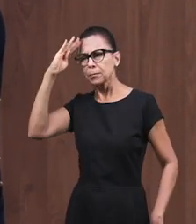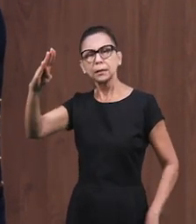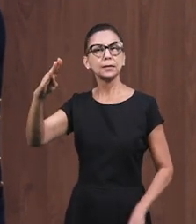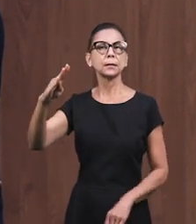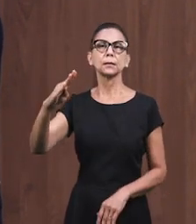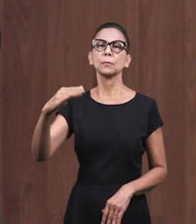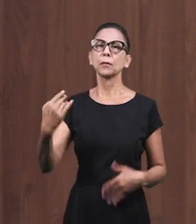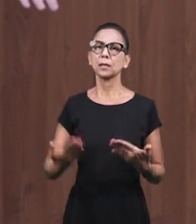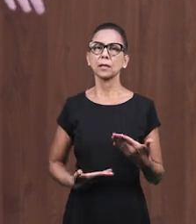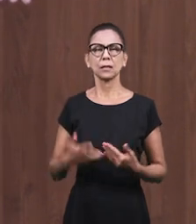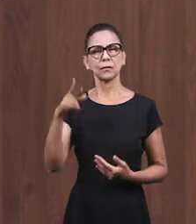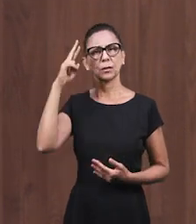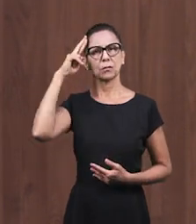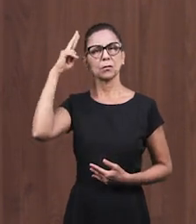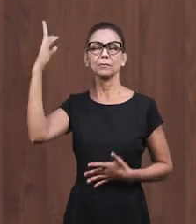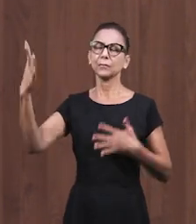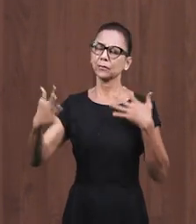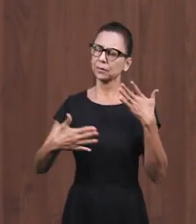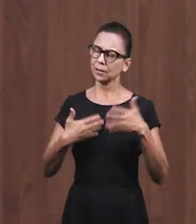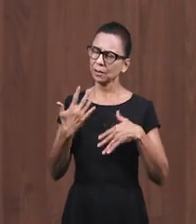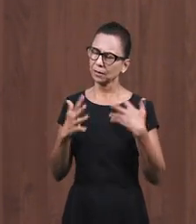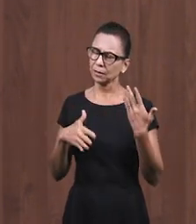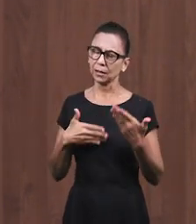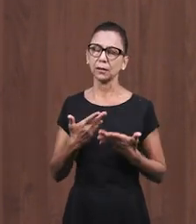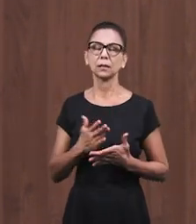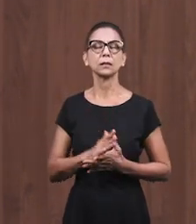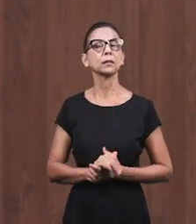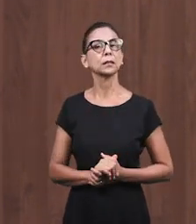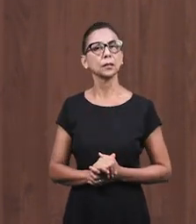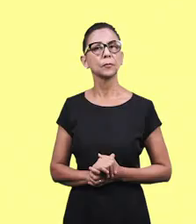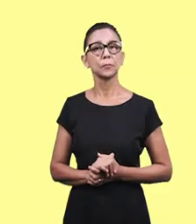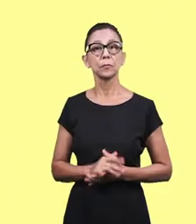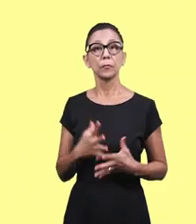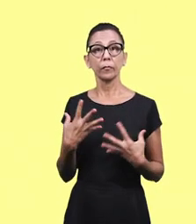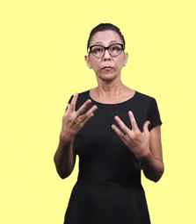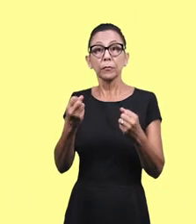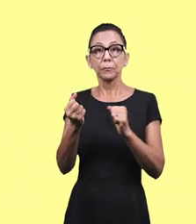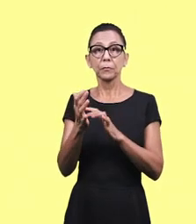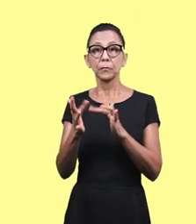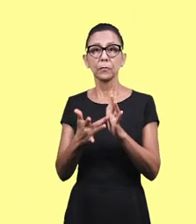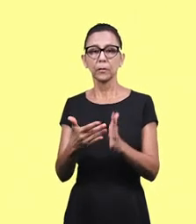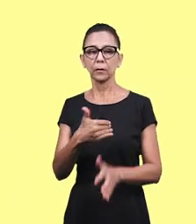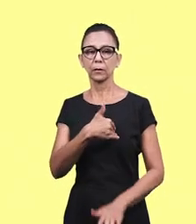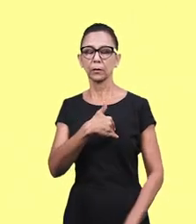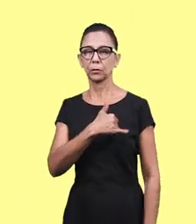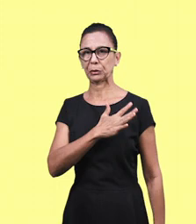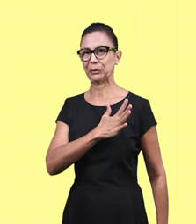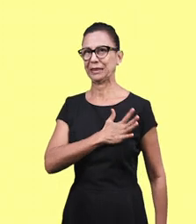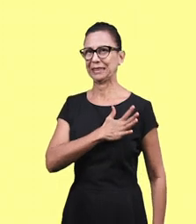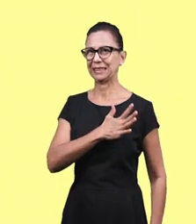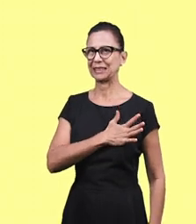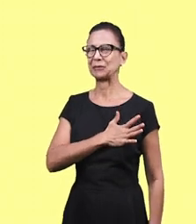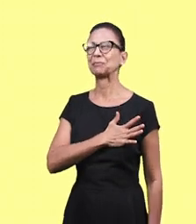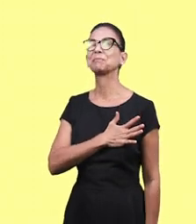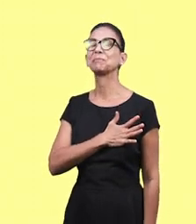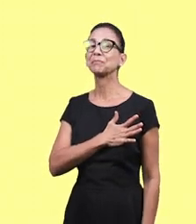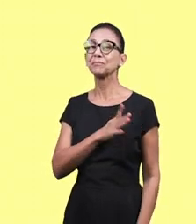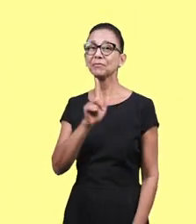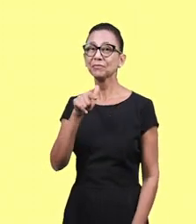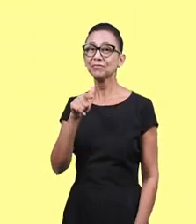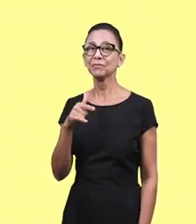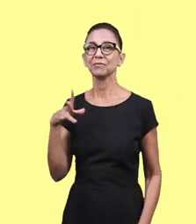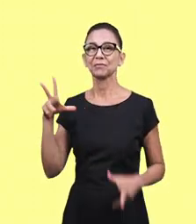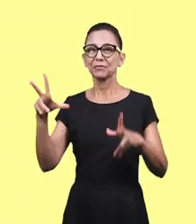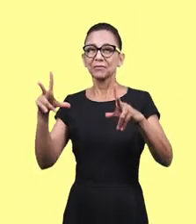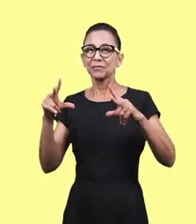Senhor é sua maior alegria. Quando aceitamos Jesus no nosso coração, ganhamos uma herança